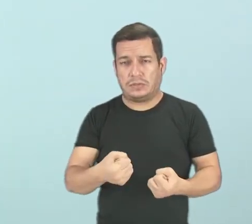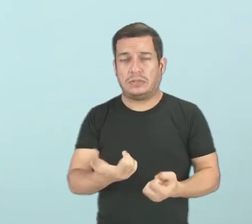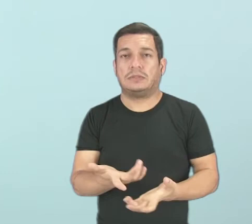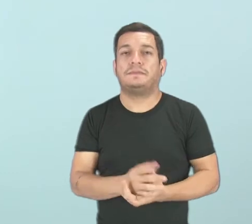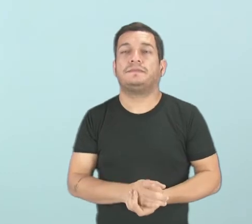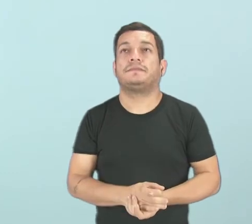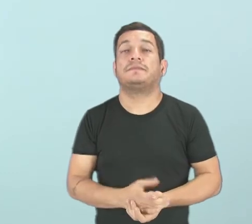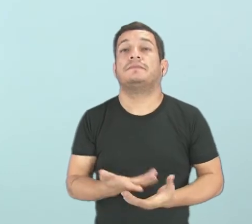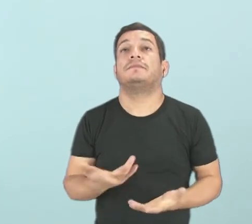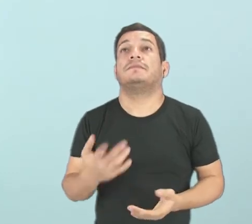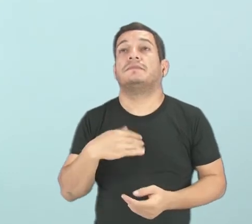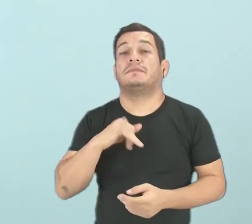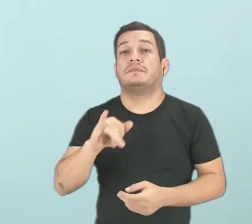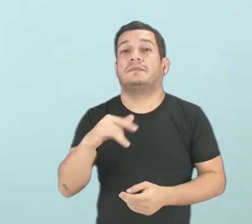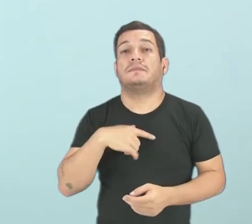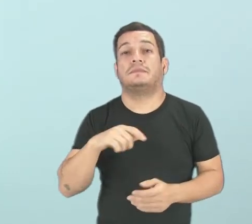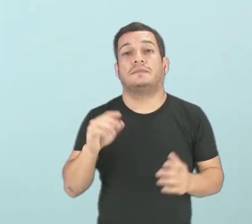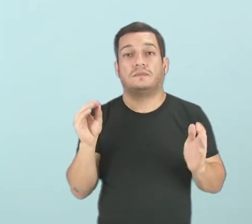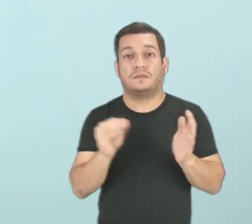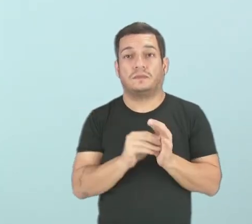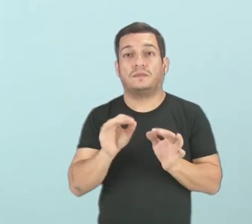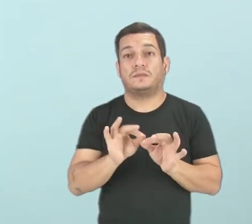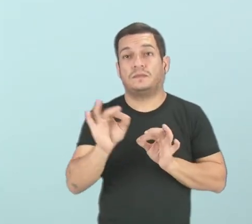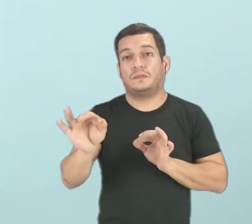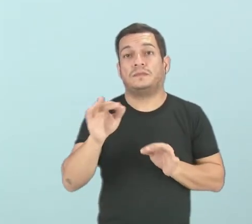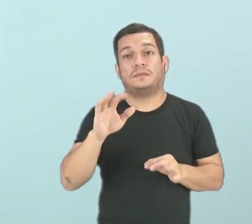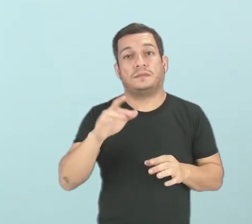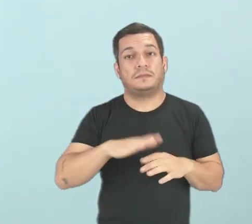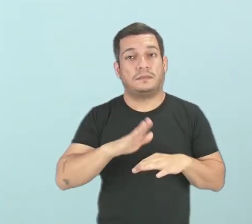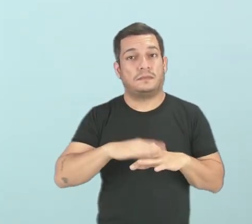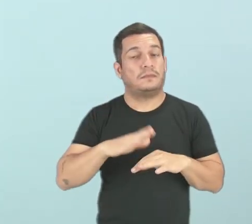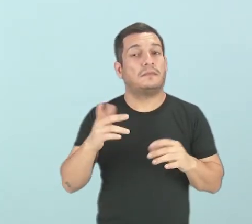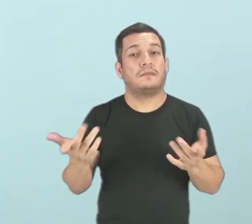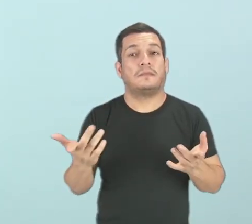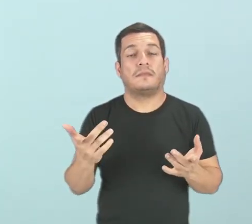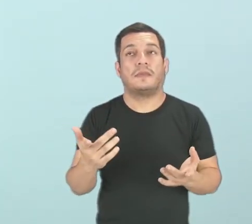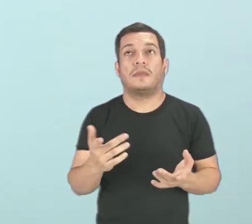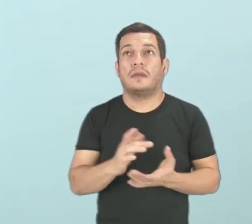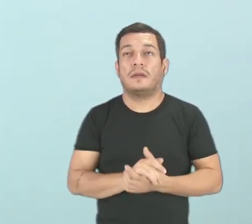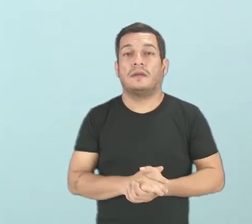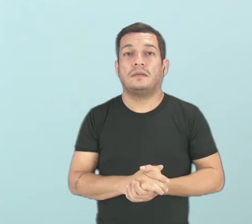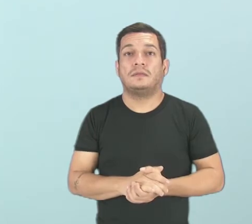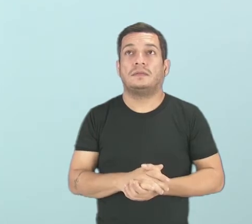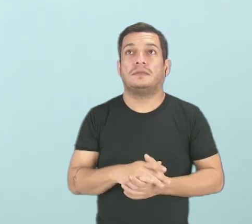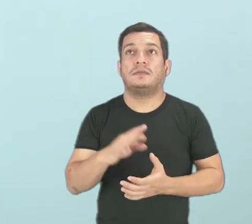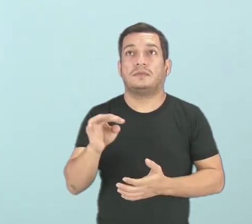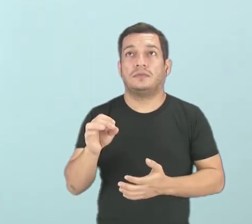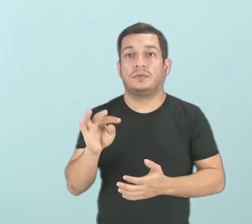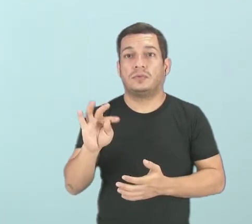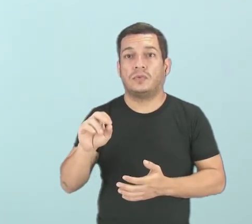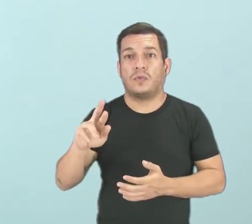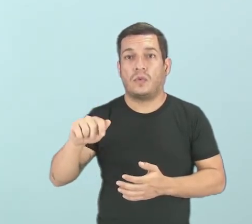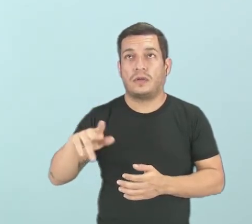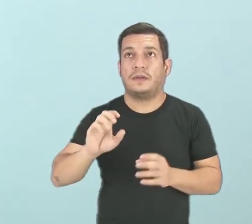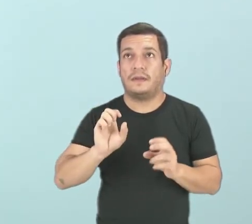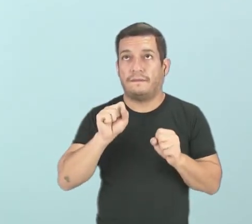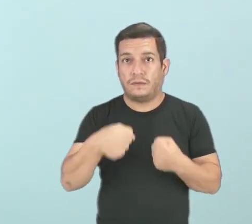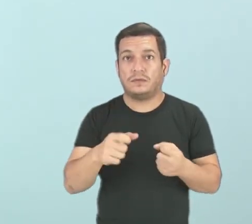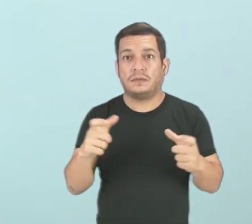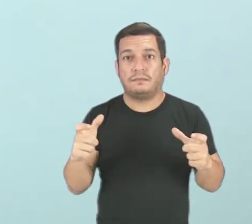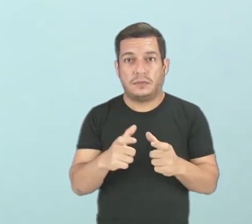de qualquer corpo que possa estar girando. Então, nós temos também a aplicação do torquímetro em motores, né,